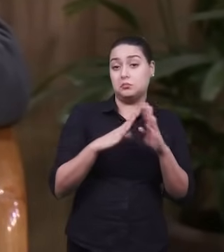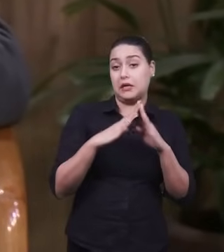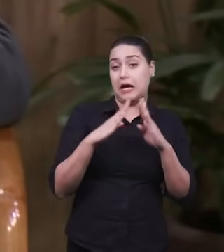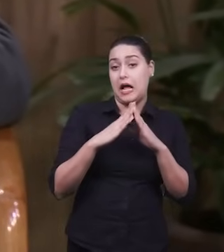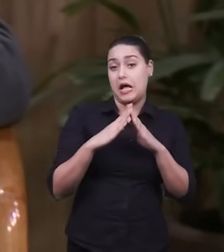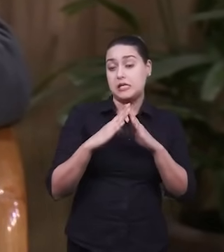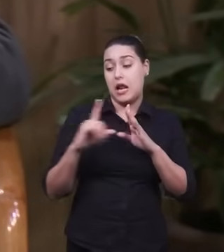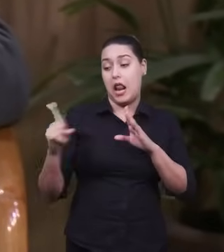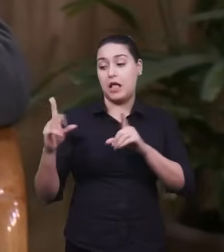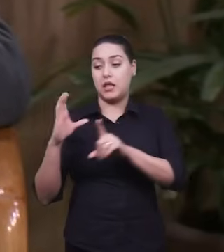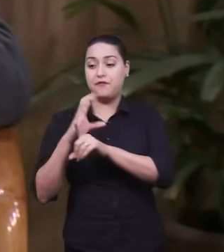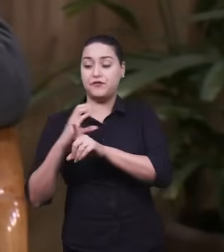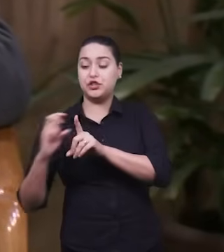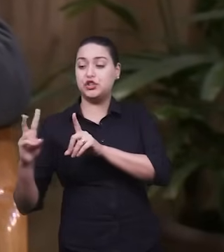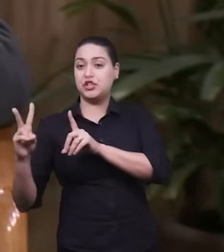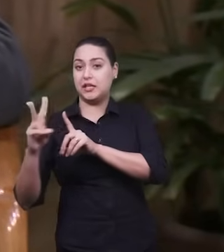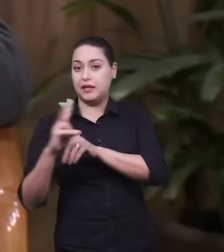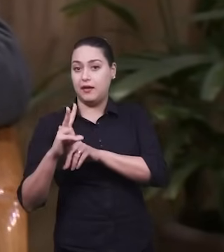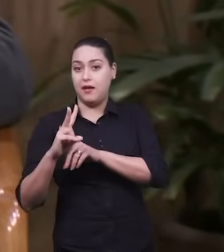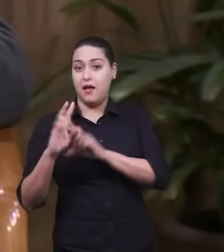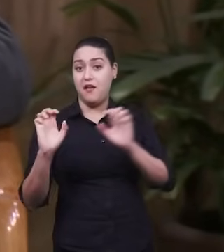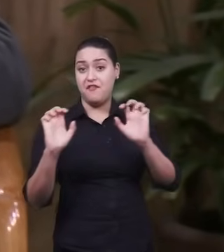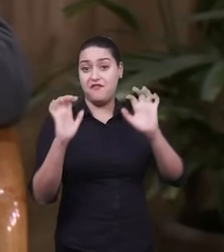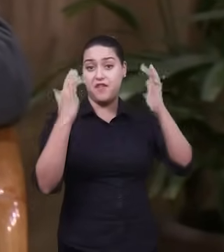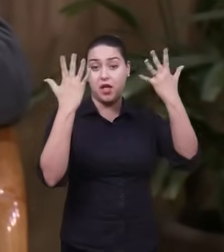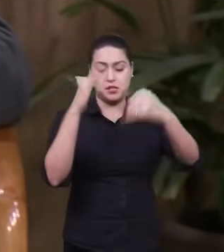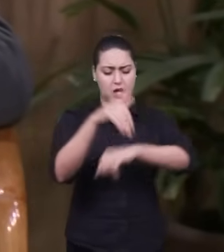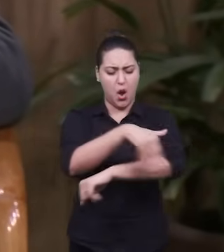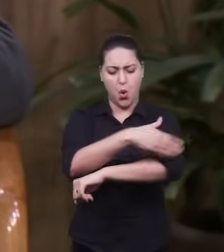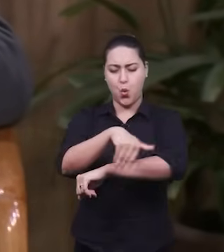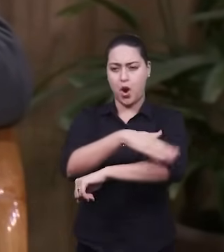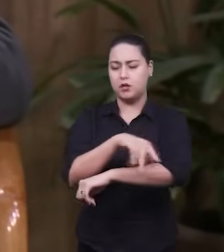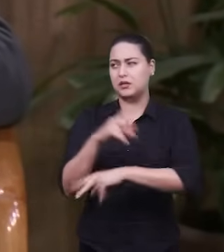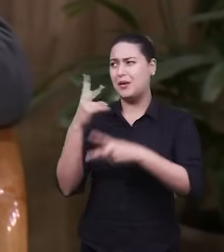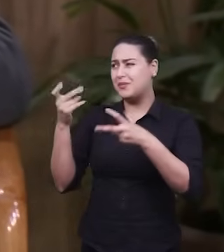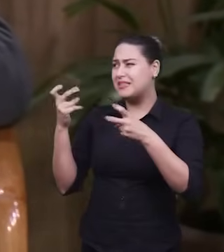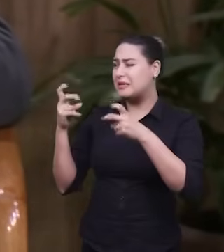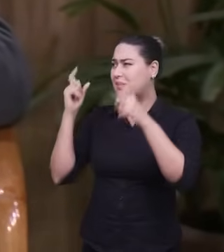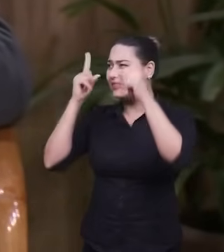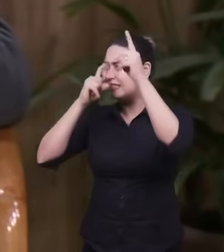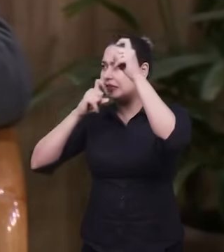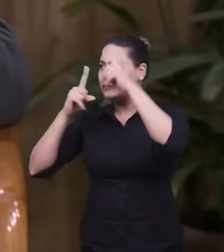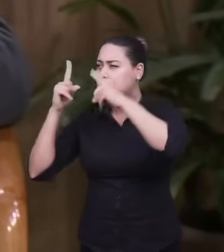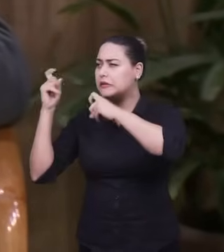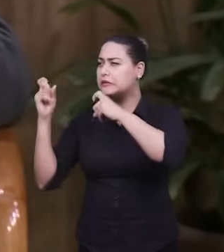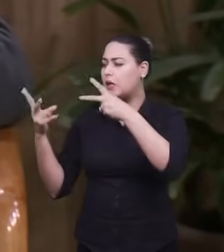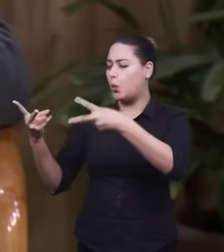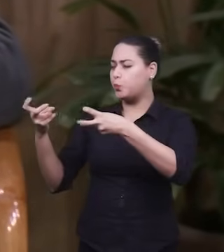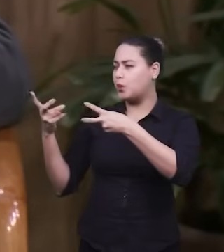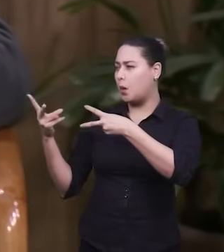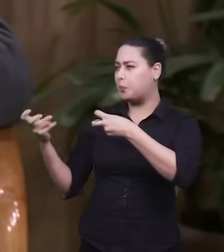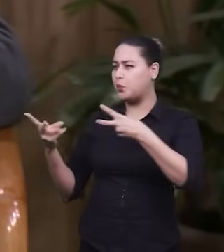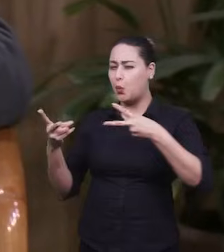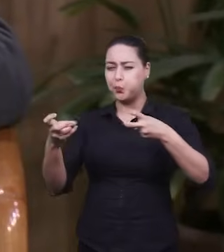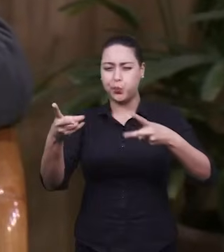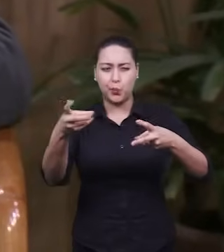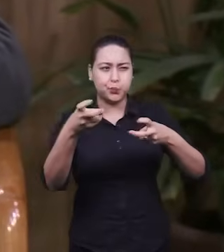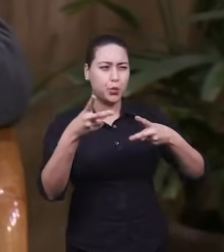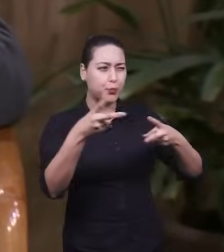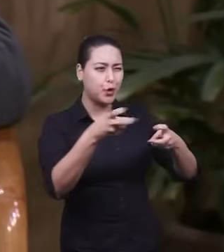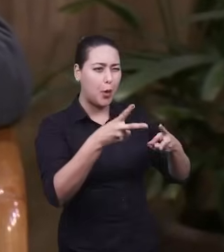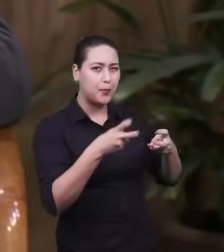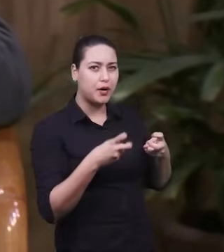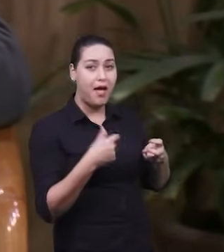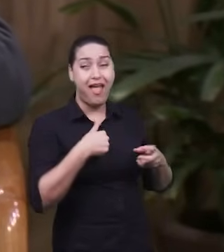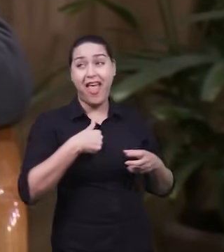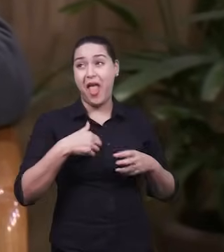de pastores e as pessoas saindo da festa de rua. E eu vendo as feições daquele povo que vinha no sentido contrário, eu